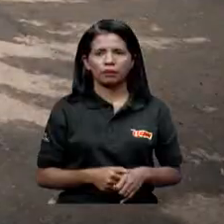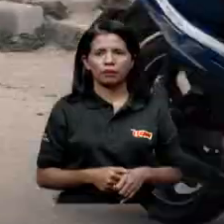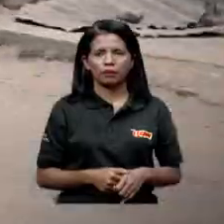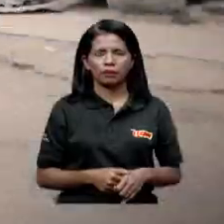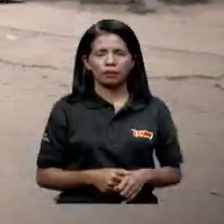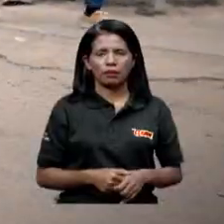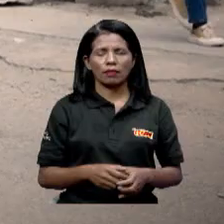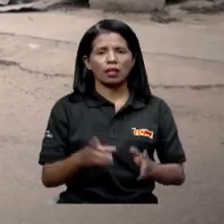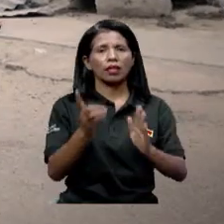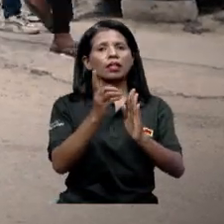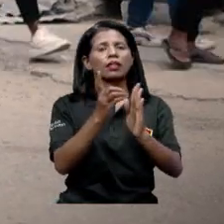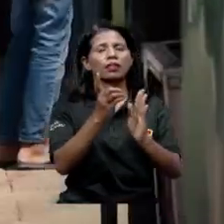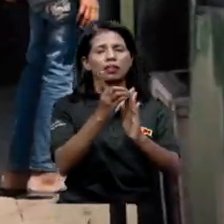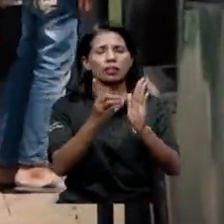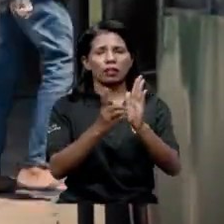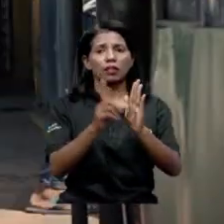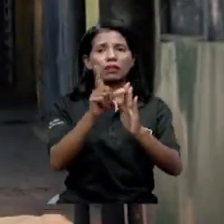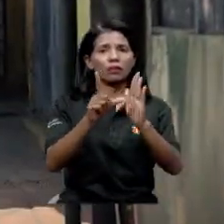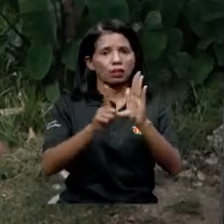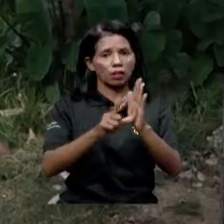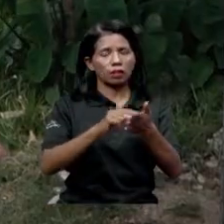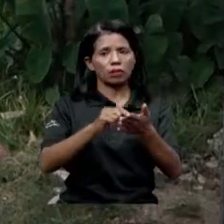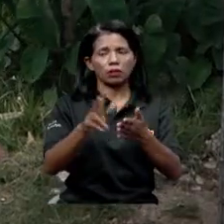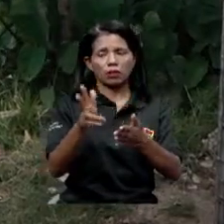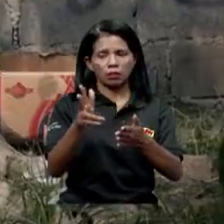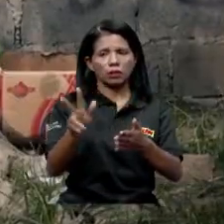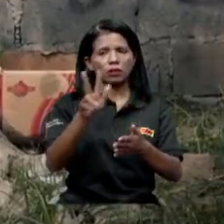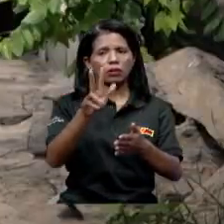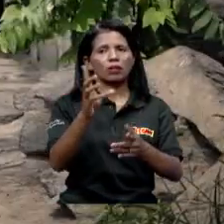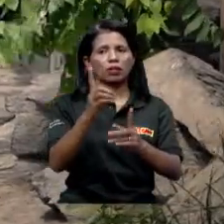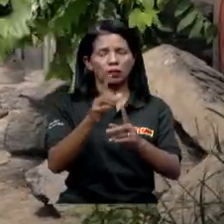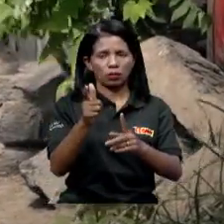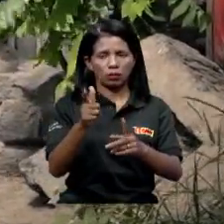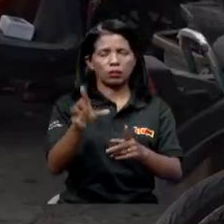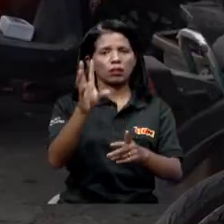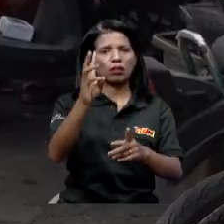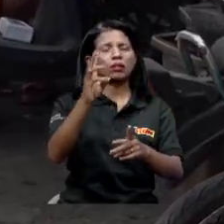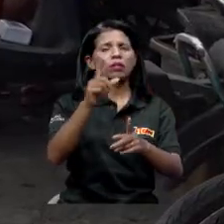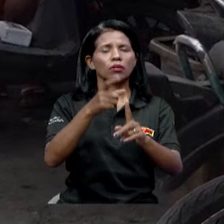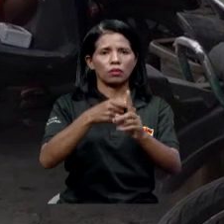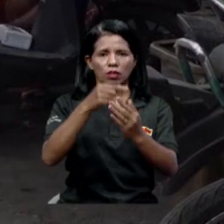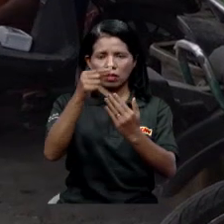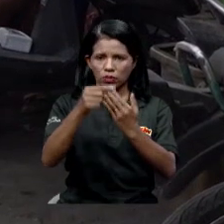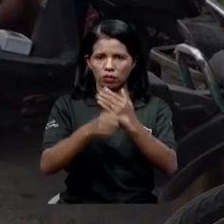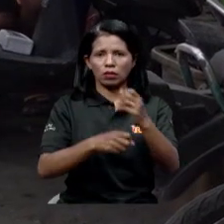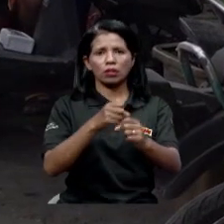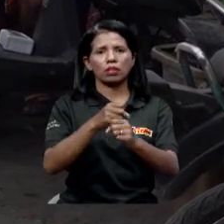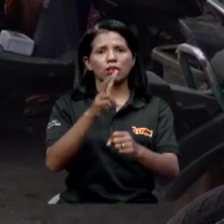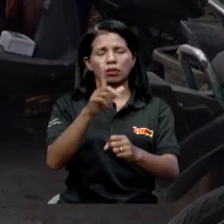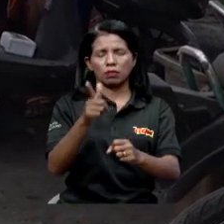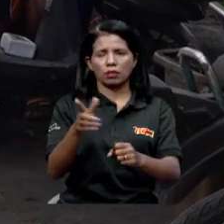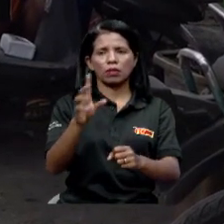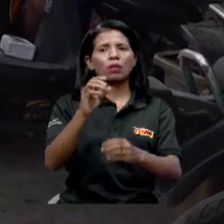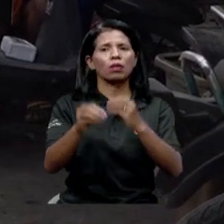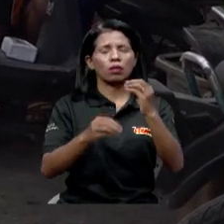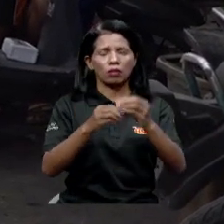Decreto Lei número Tolunulu Resin Tolu, Loron Ruanulu Resin Hitu, Fulang Agustu, Tinan Rihun Ruawalu, Kulia Konaba